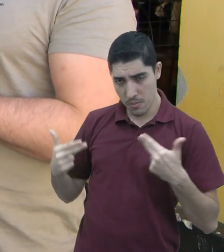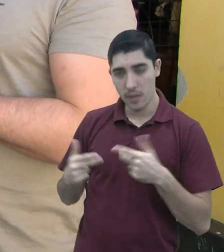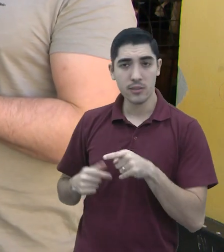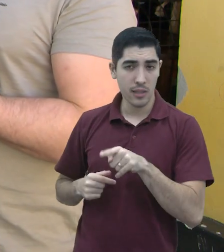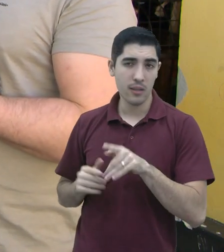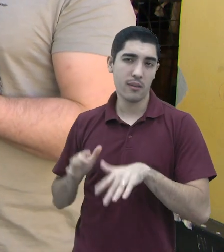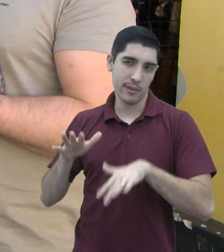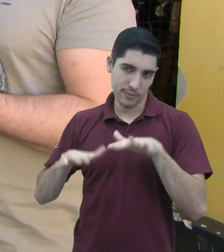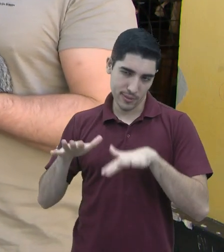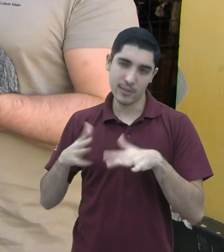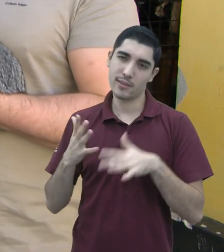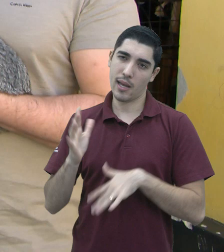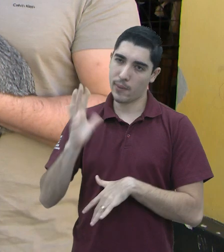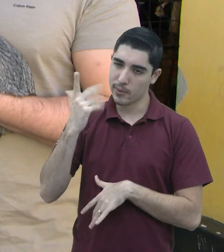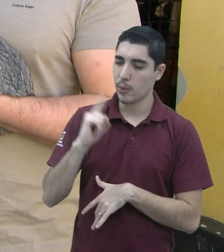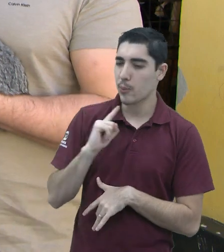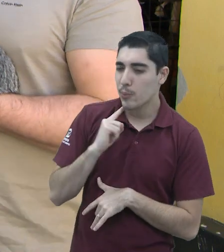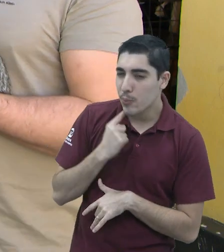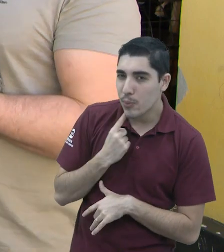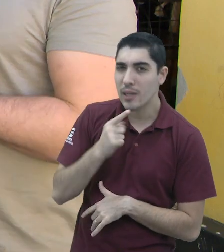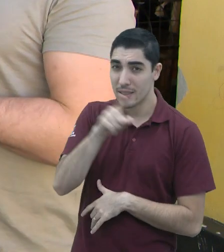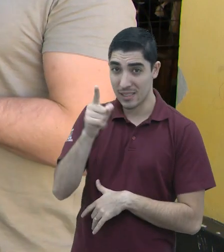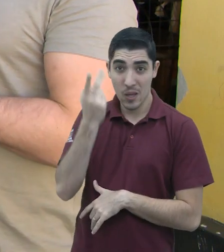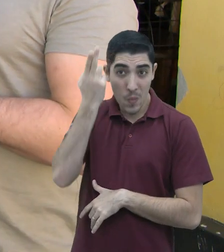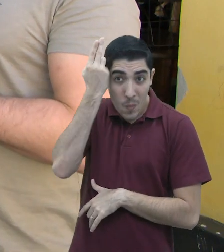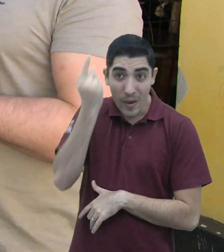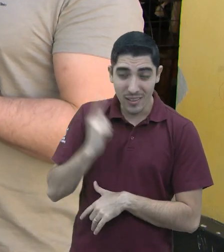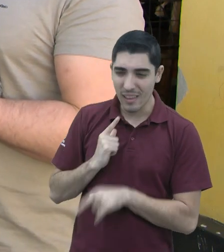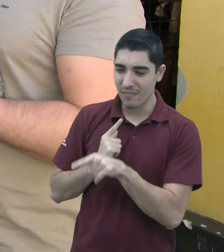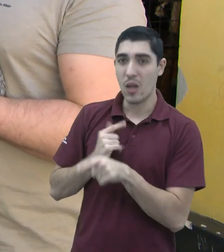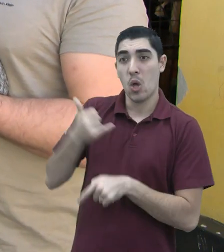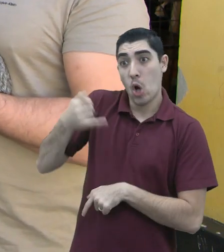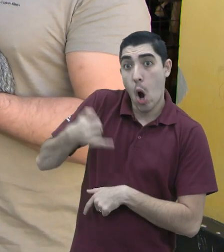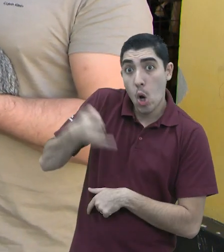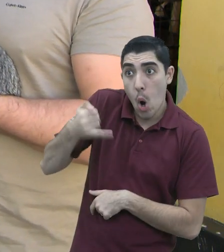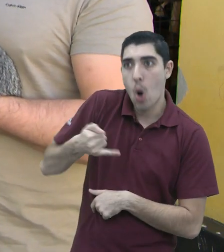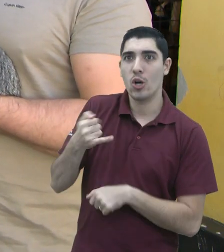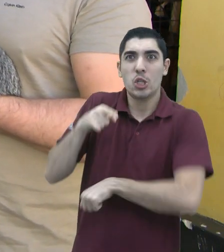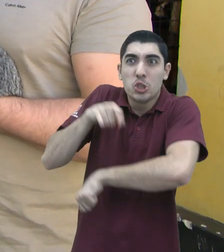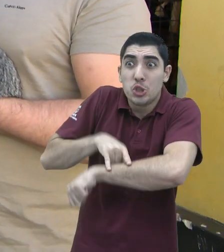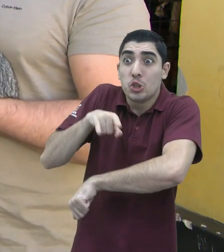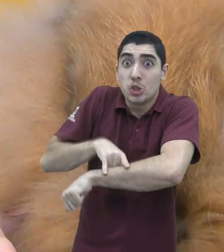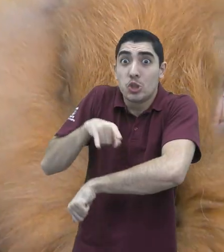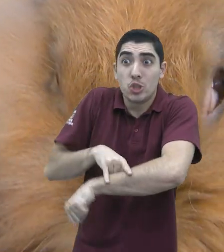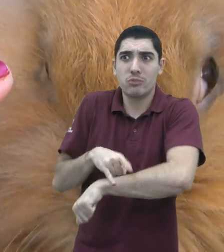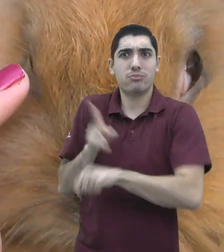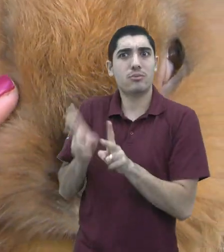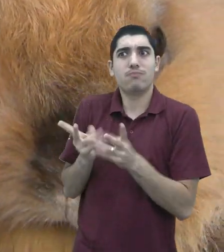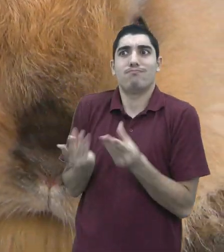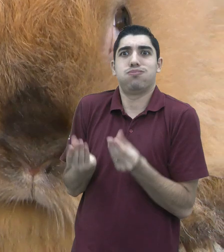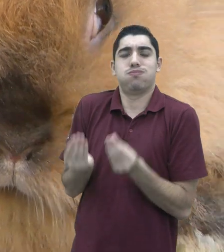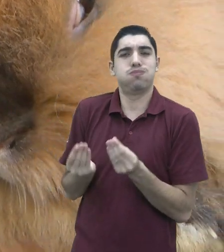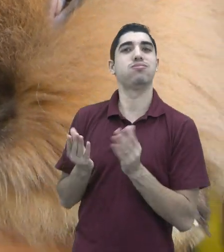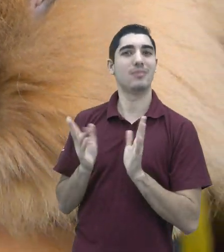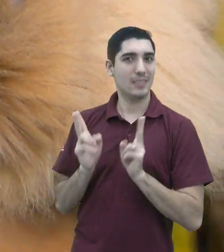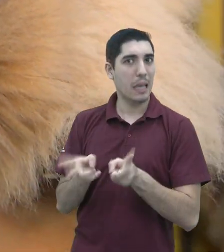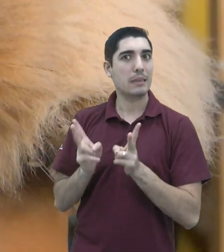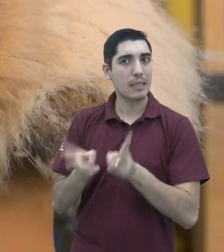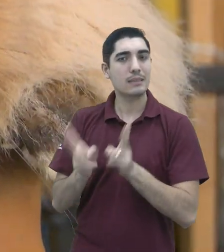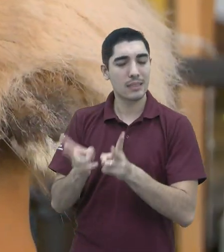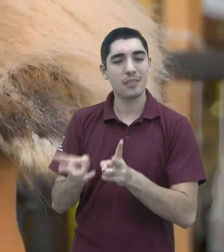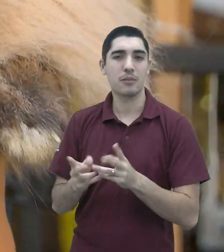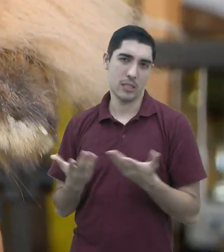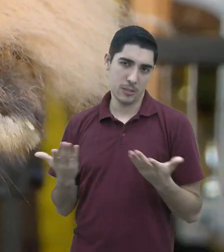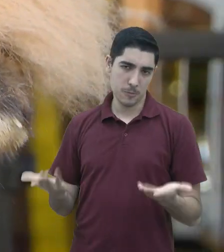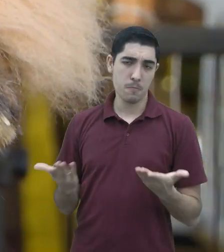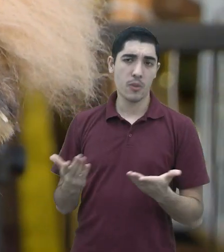eles acabam fazendo um pouquinho de sujeira. Quem já teve coelho sabe que eles fazem bastante cocô, bastante xixi. Isso vale para aqueles outros animaizinhos também